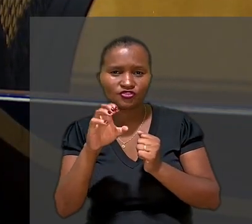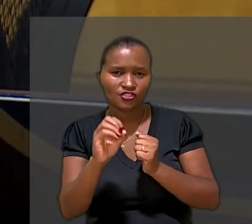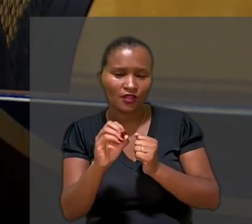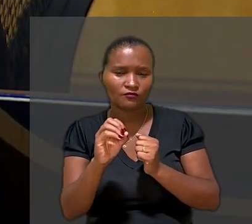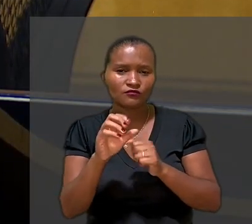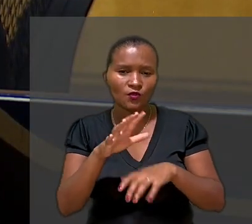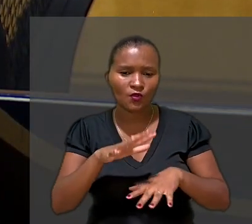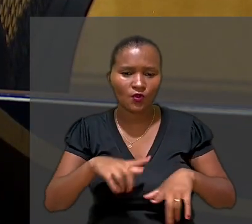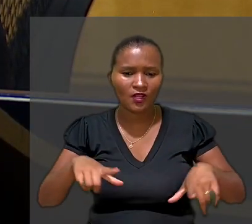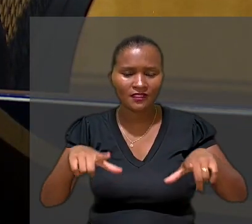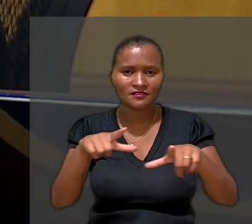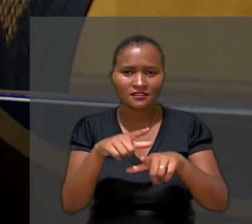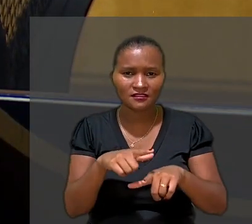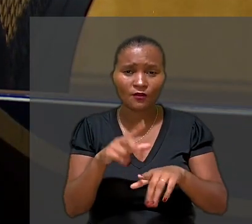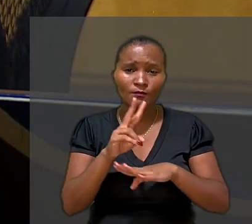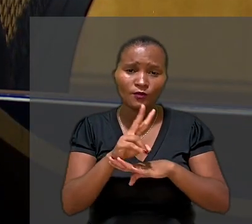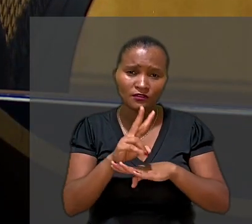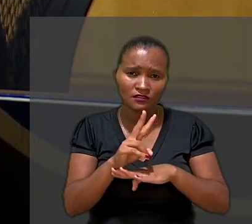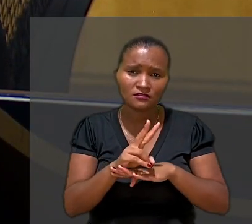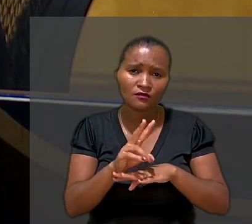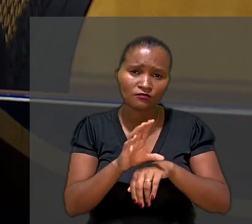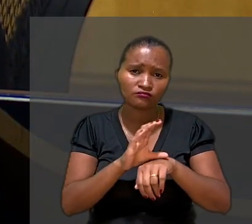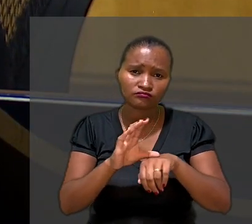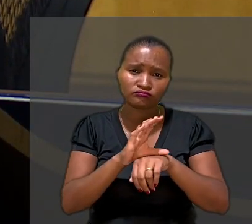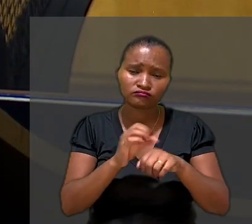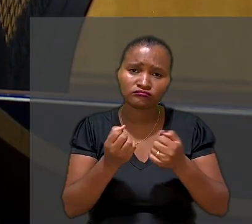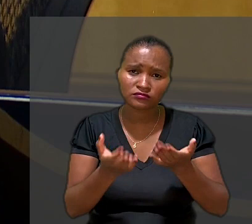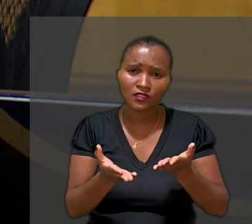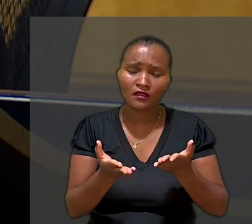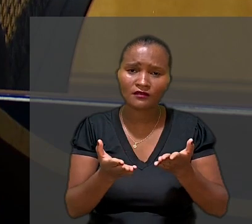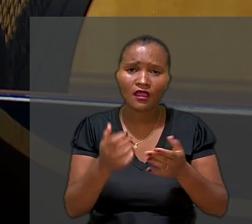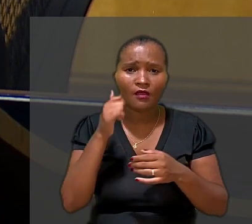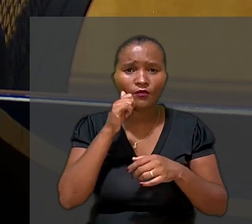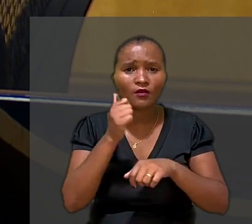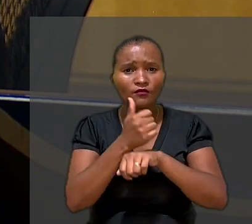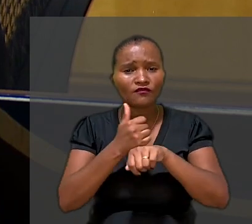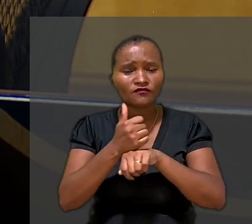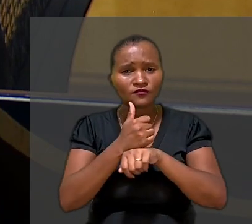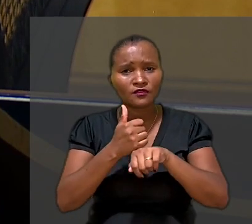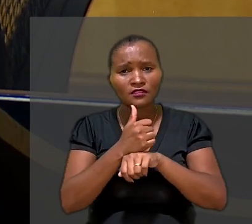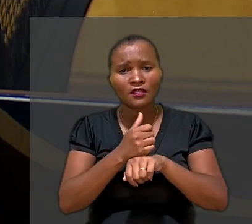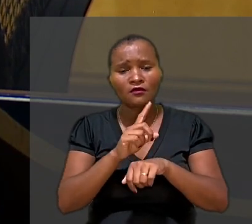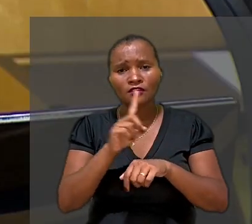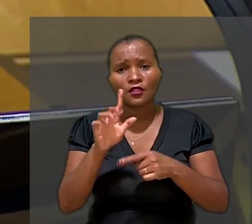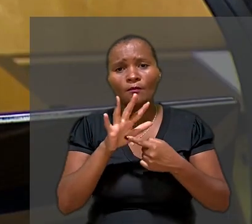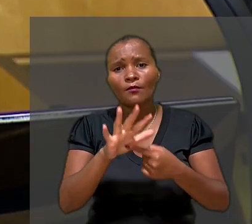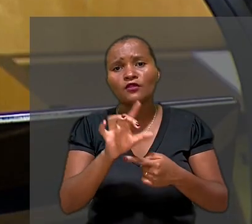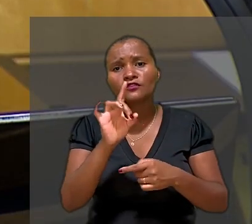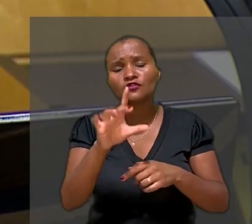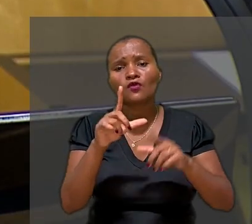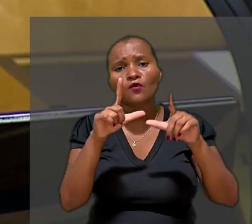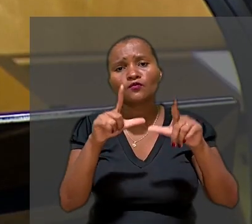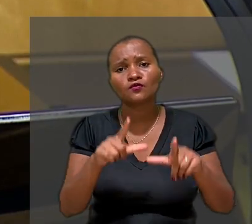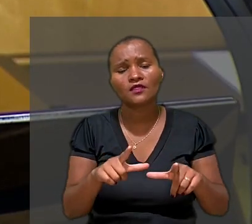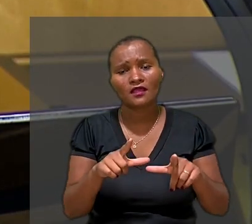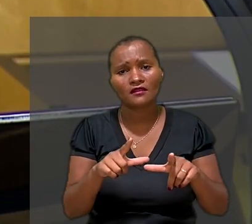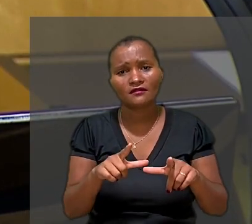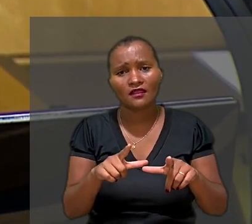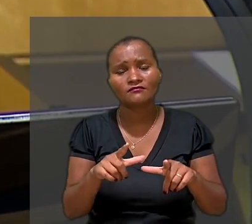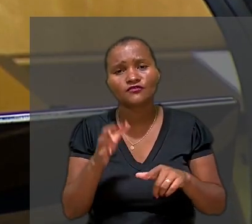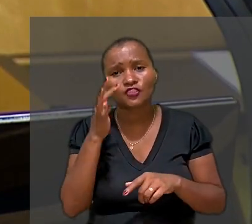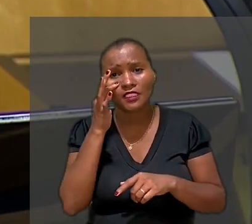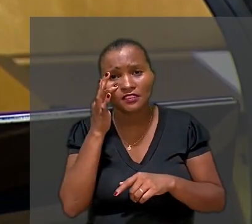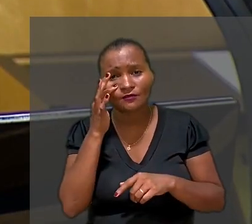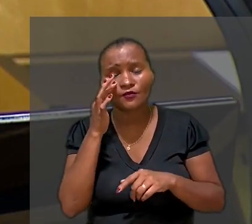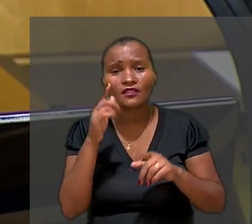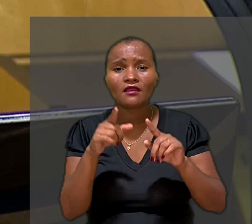geolocalização, proteção assegurada constitucionalmente. Segundo a profissional, a medida não se limita a revelar a própria localização